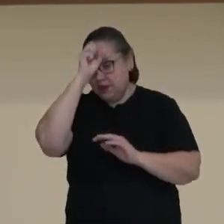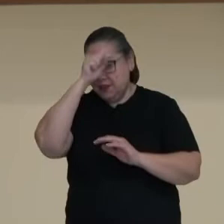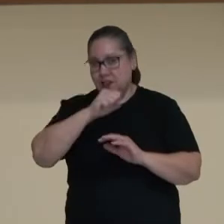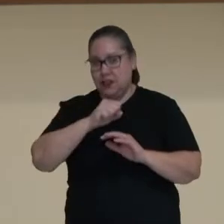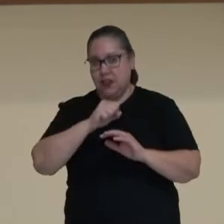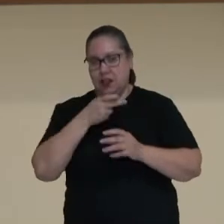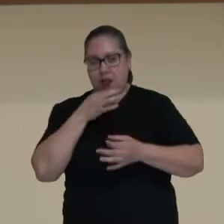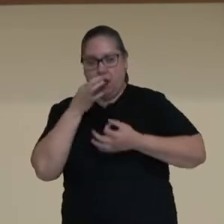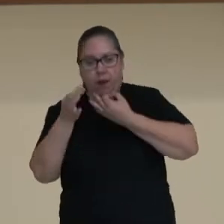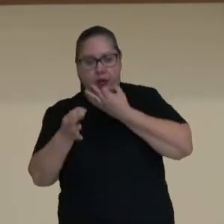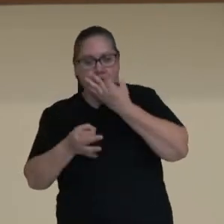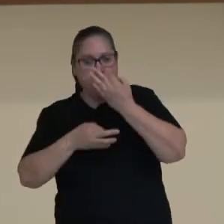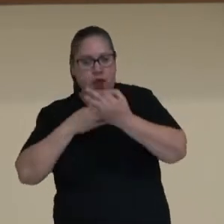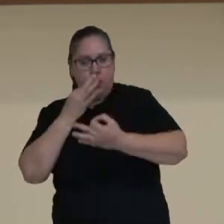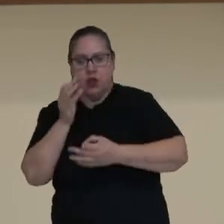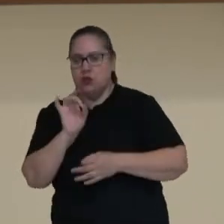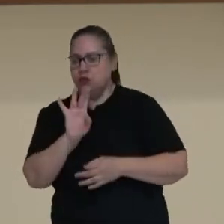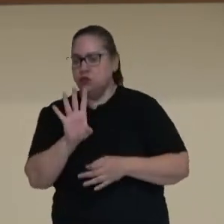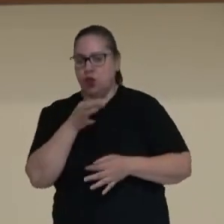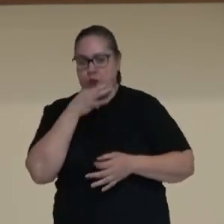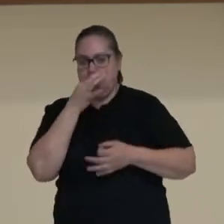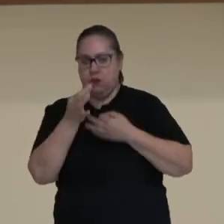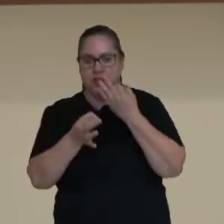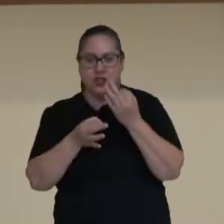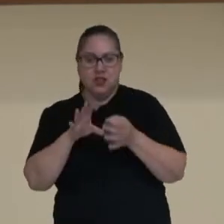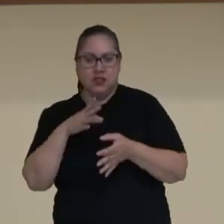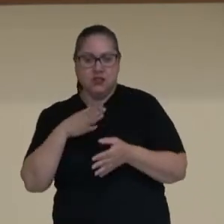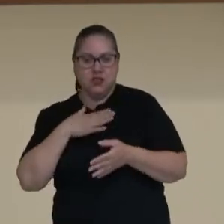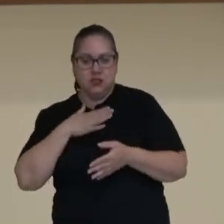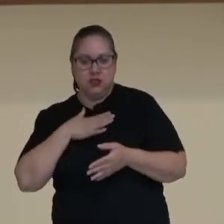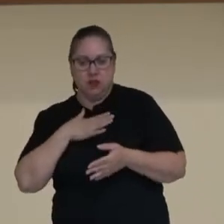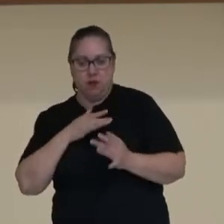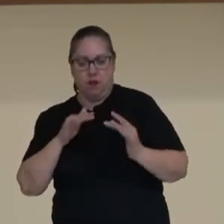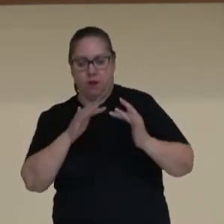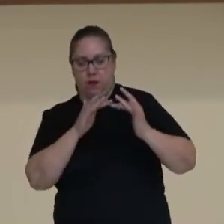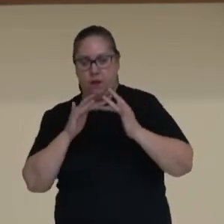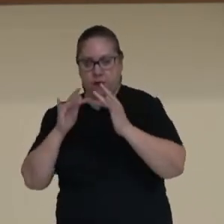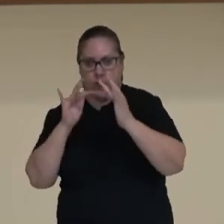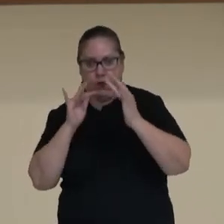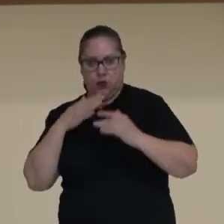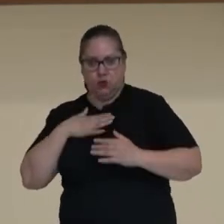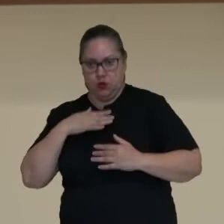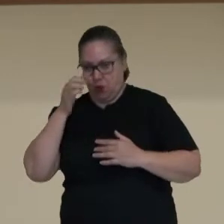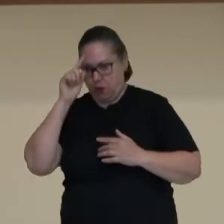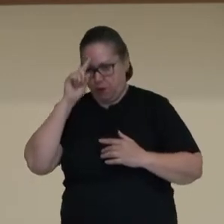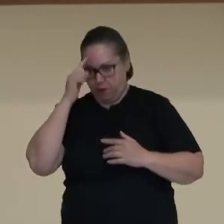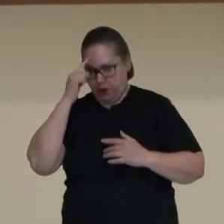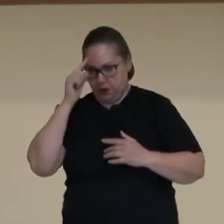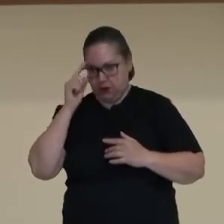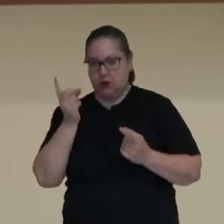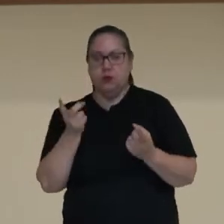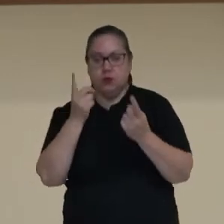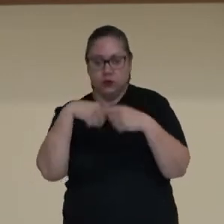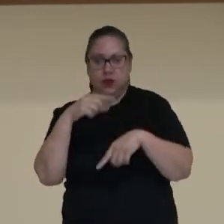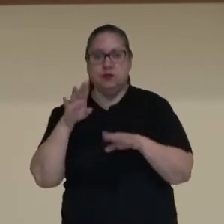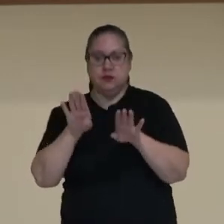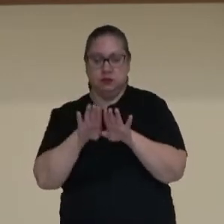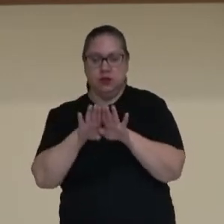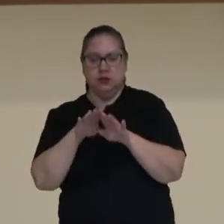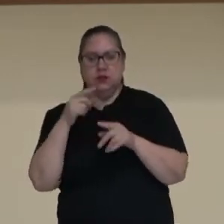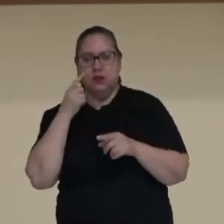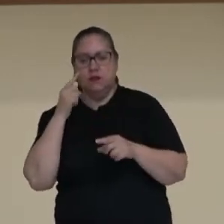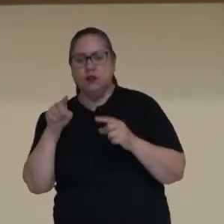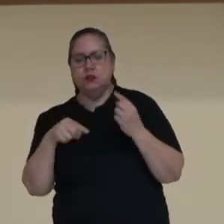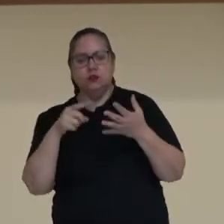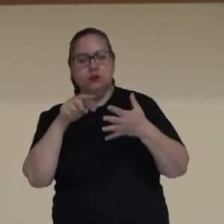os argumentos. Não só argumentos que se alinhem com o que eu penso, mas argumentos contrários também. Eu tenho que ver todos os